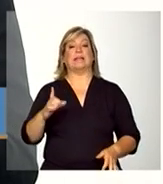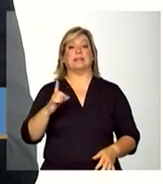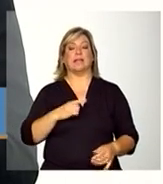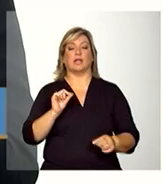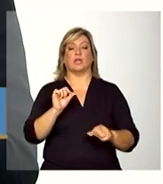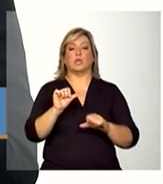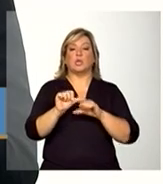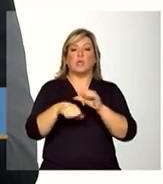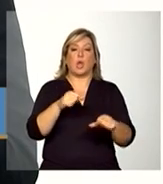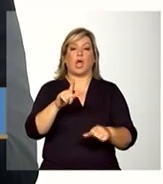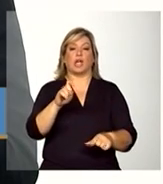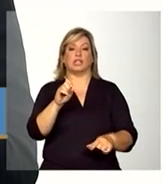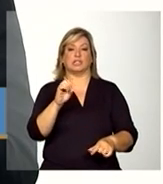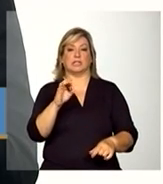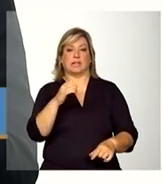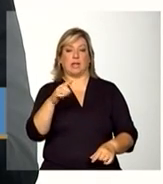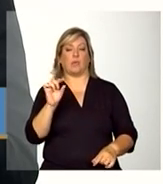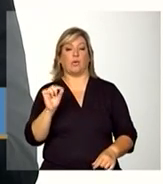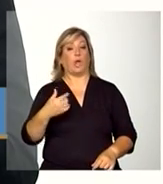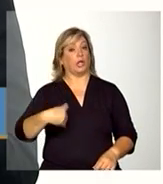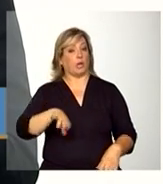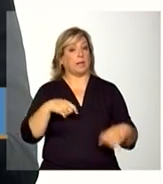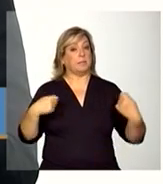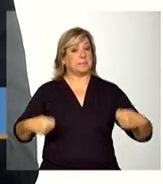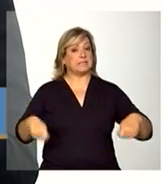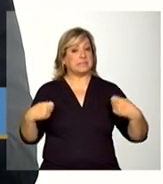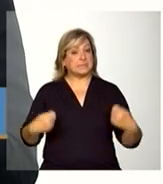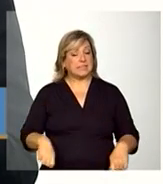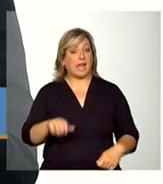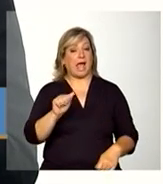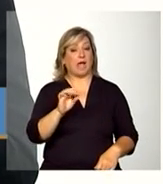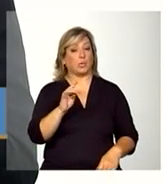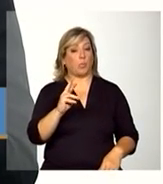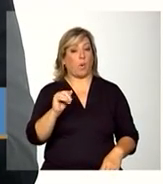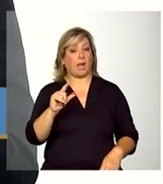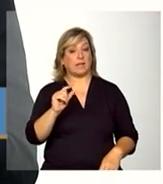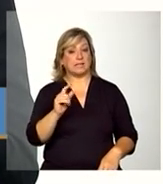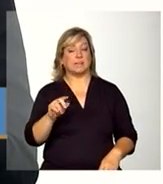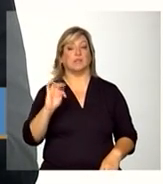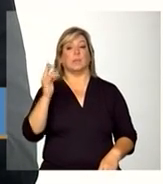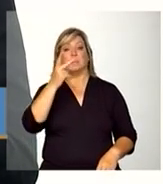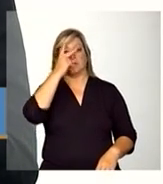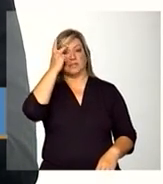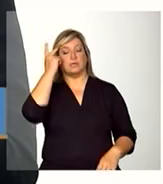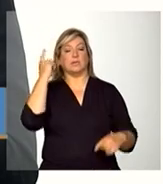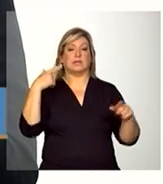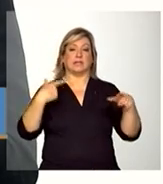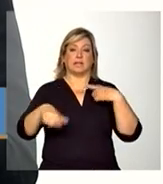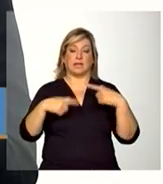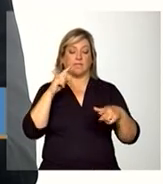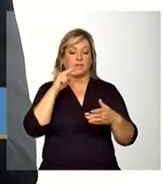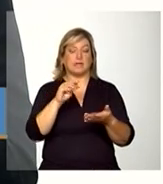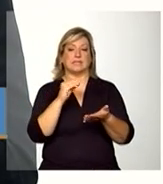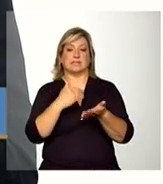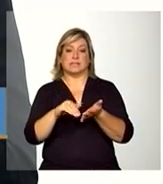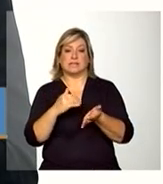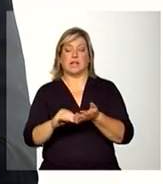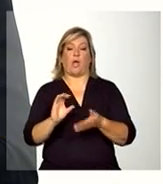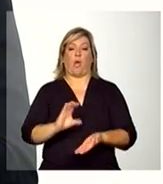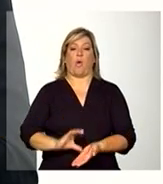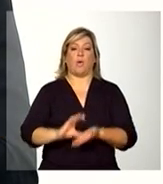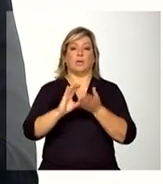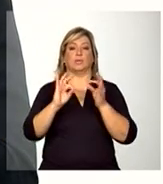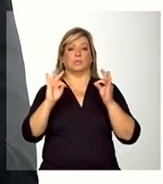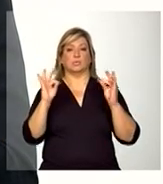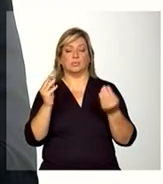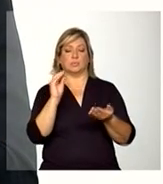gestão mas eh nós precisamos atualização dos gestores atualização dos dados cadastrais da Secretaria dos conselhos dos